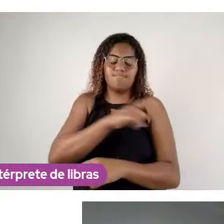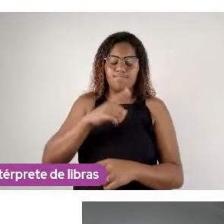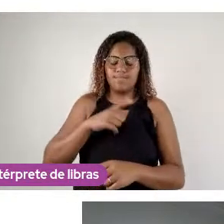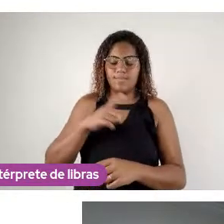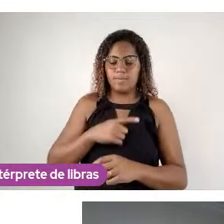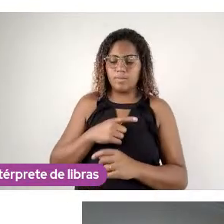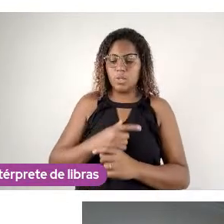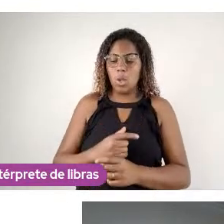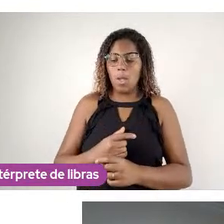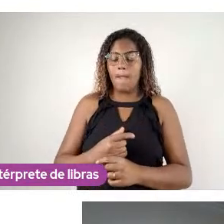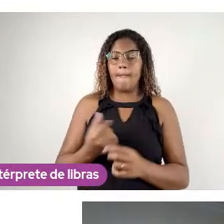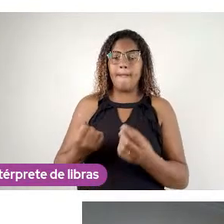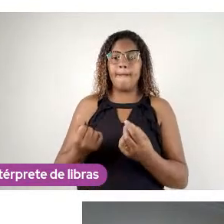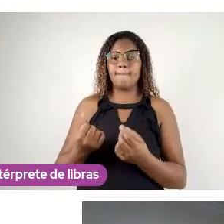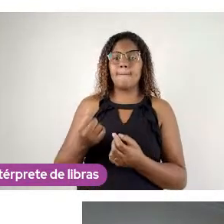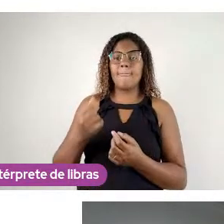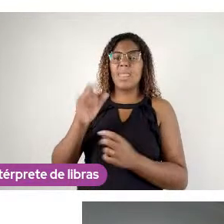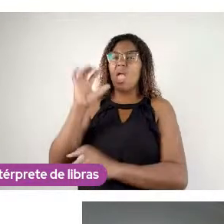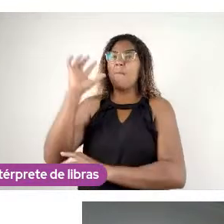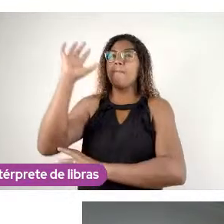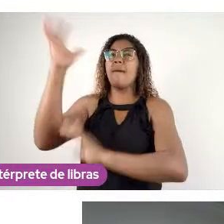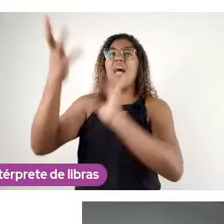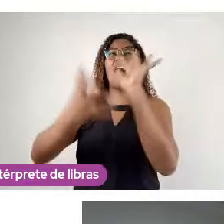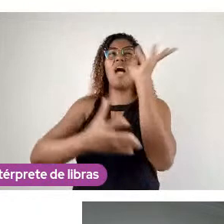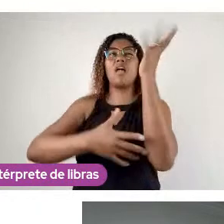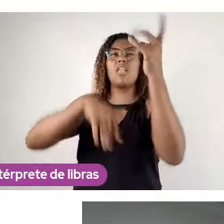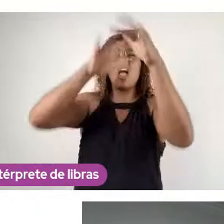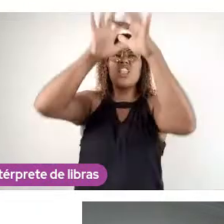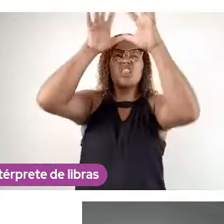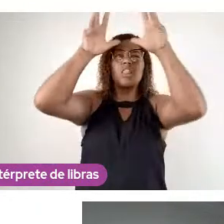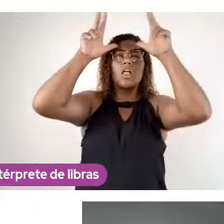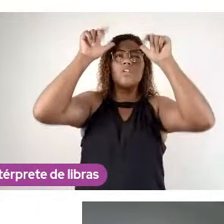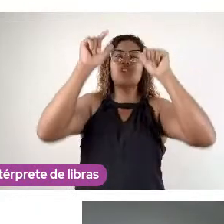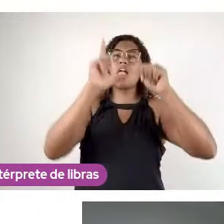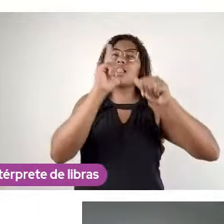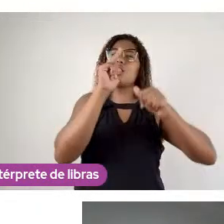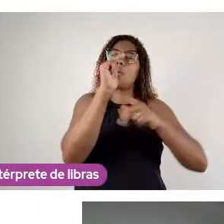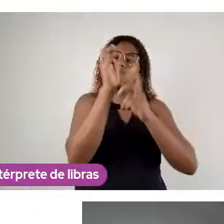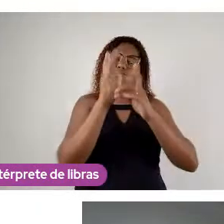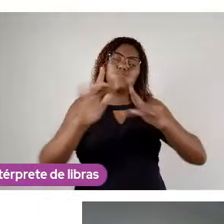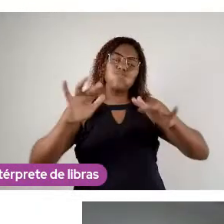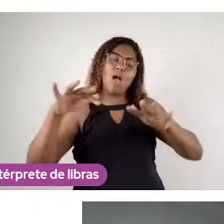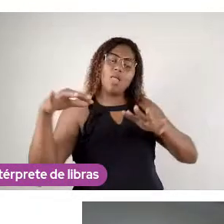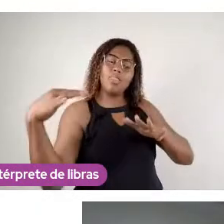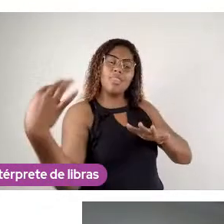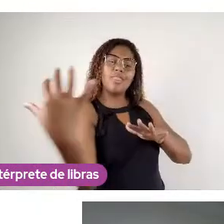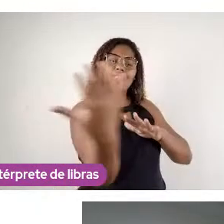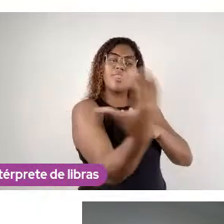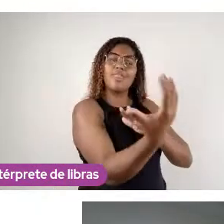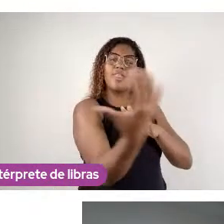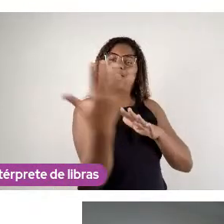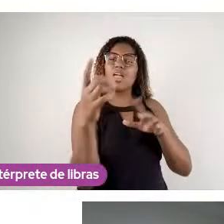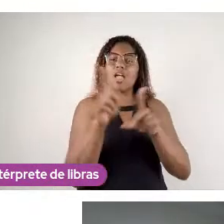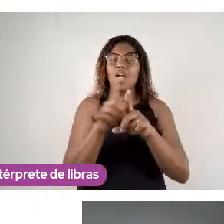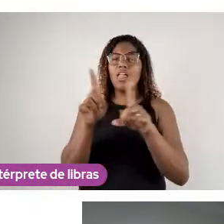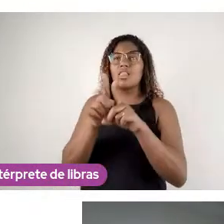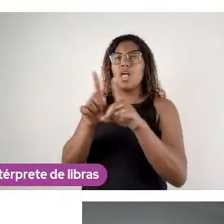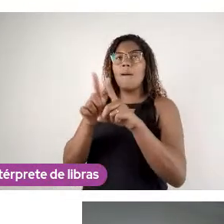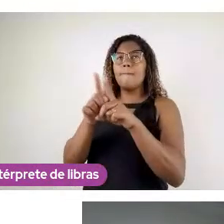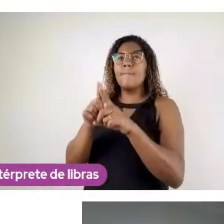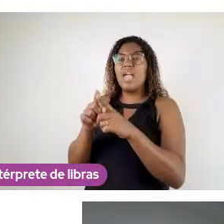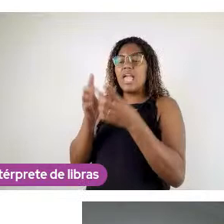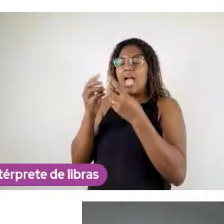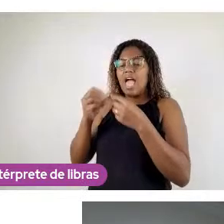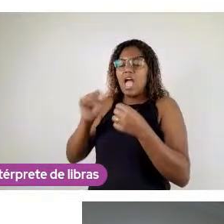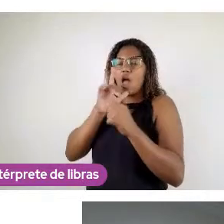Mata Atlântica se debruçando sobre o mar e depois essa restinga também na questão das praias, principalmente, a